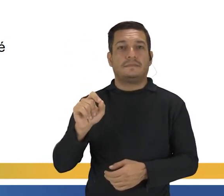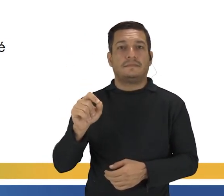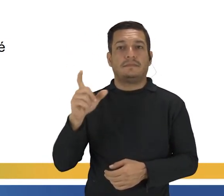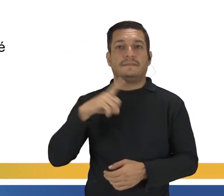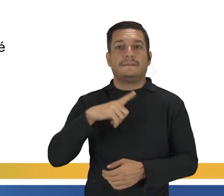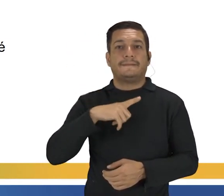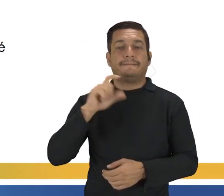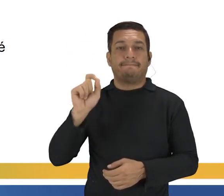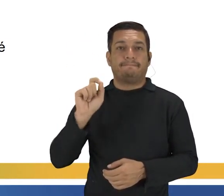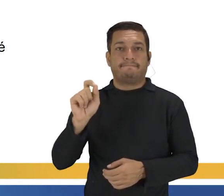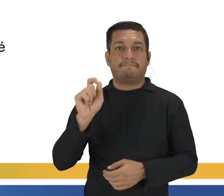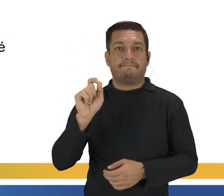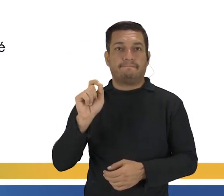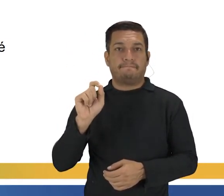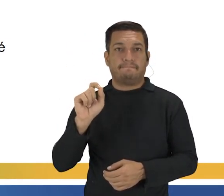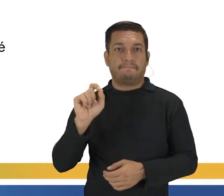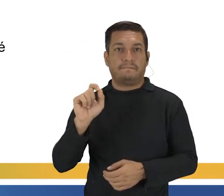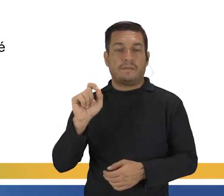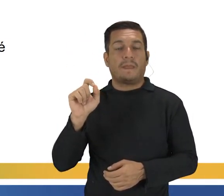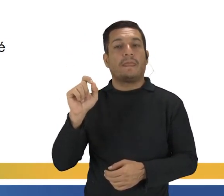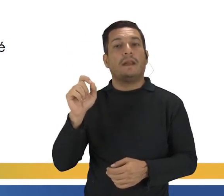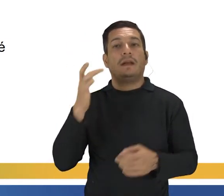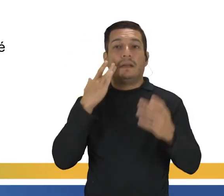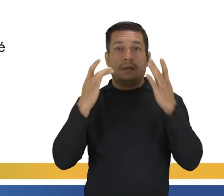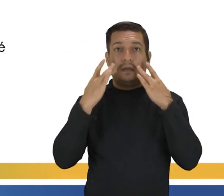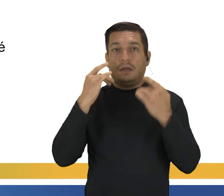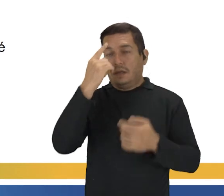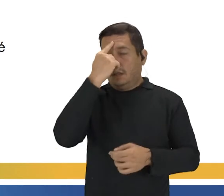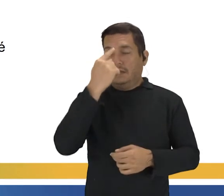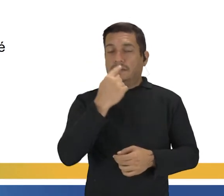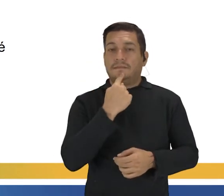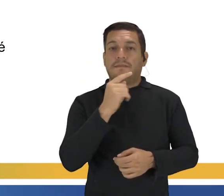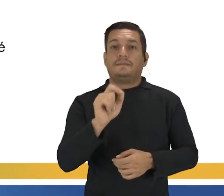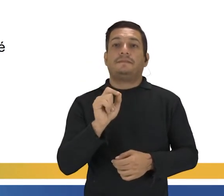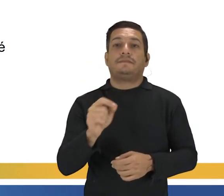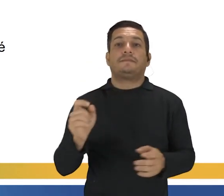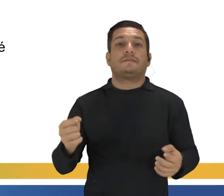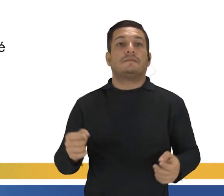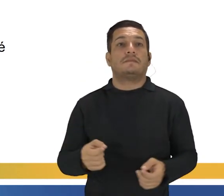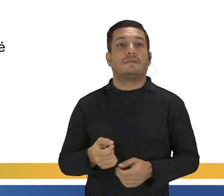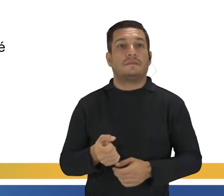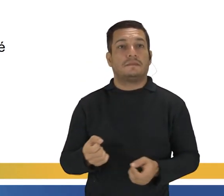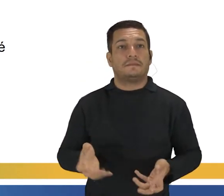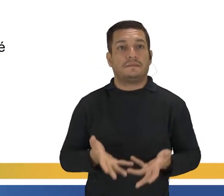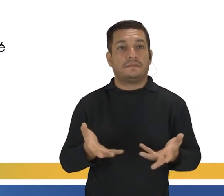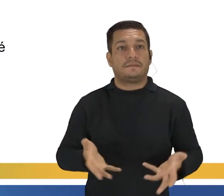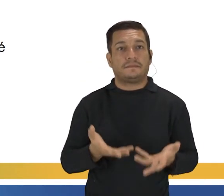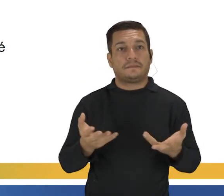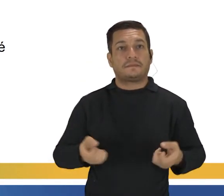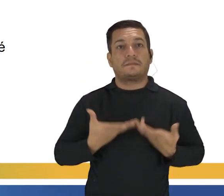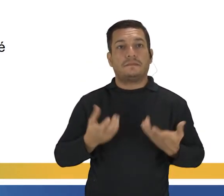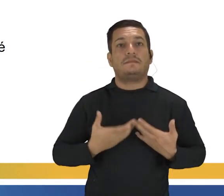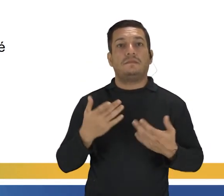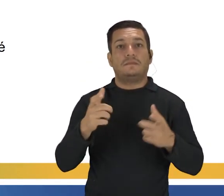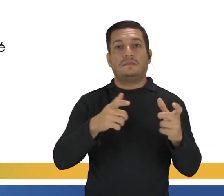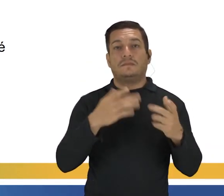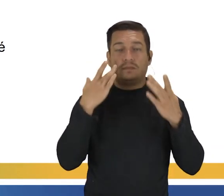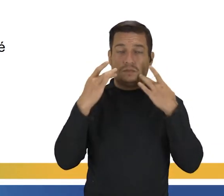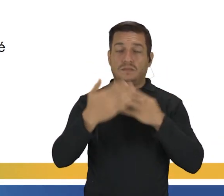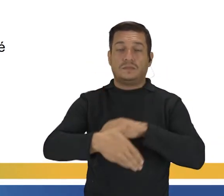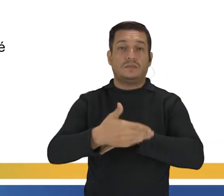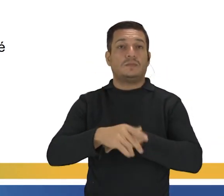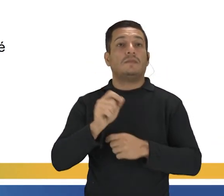se infere que o espetáculo retratado na fotografia é uma manifestação do teatro de rua é o fato